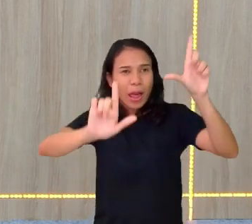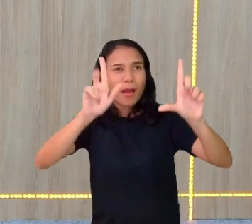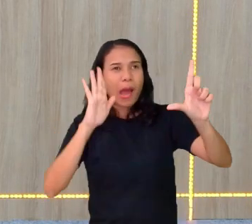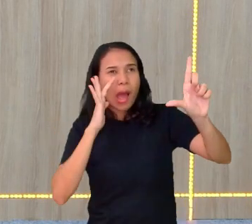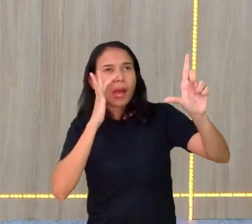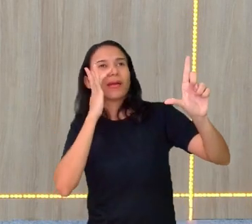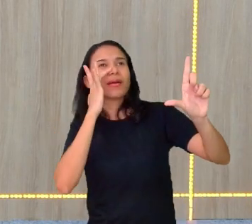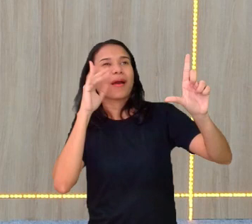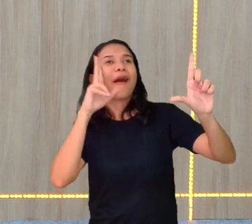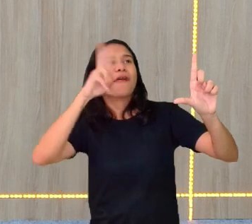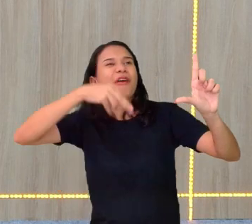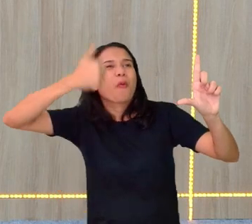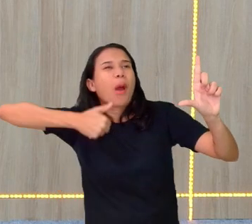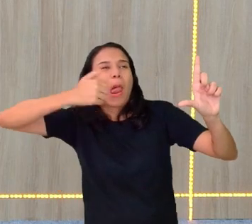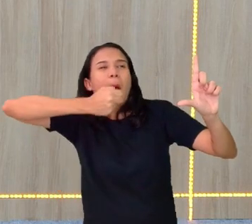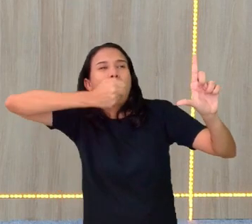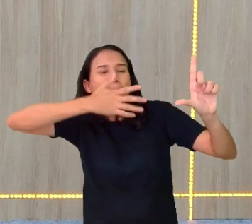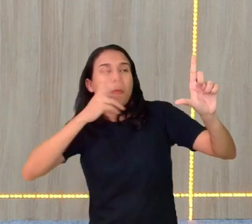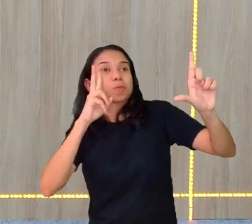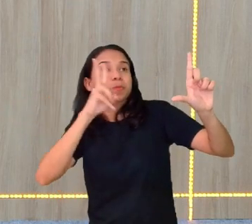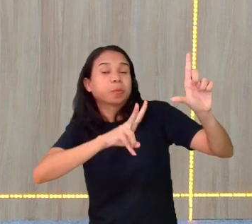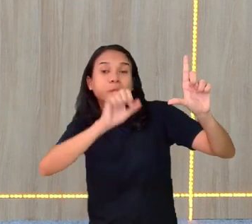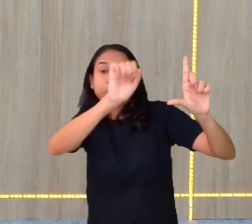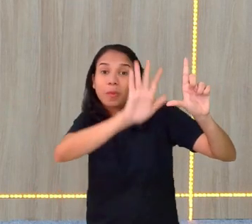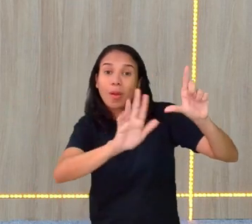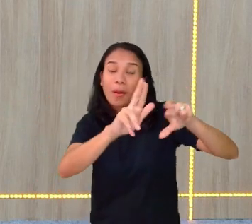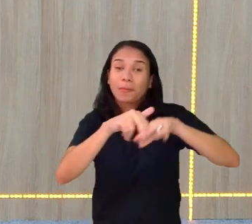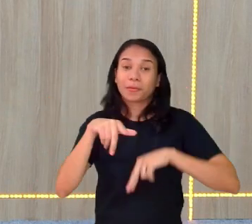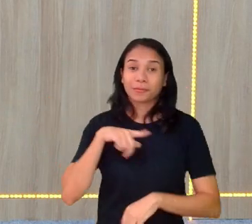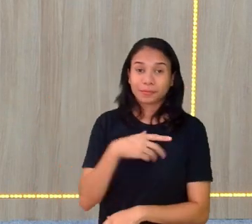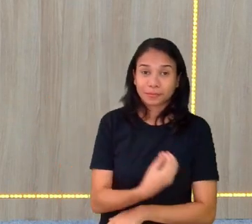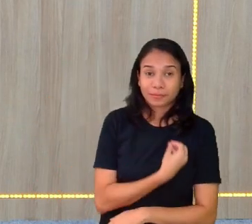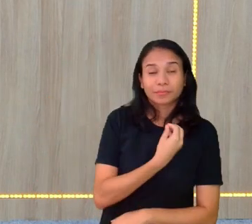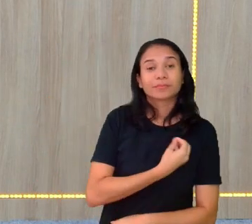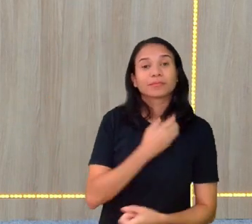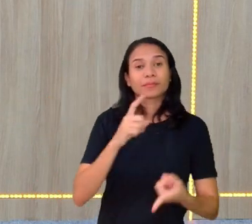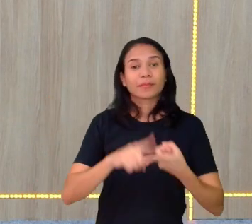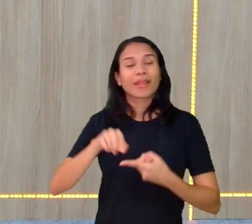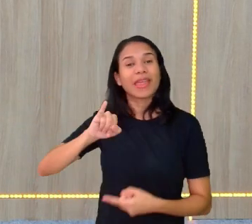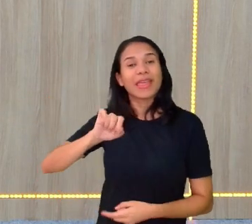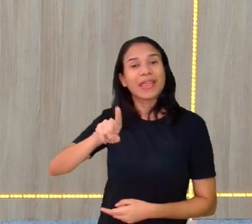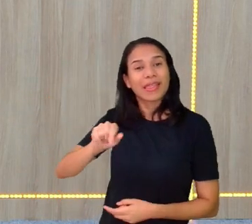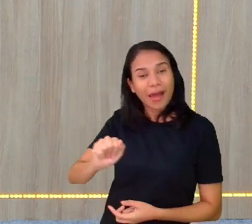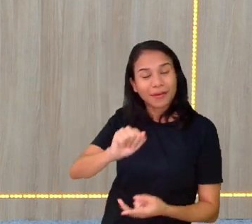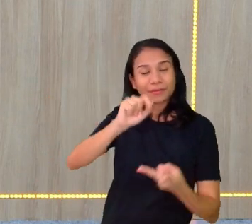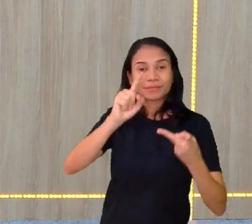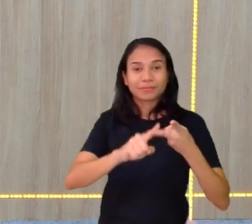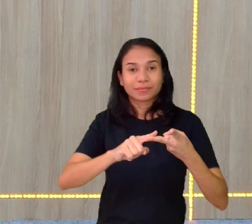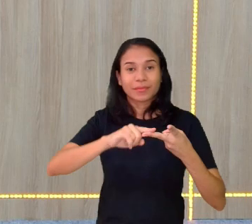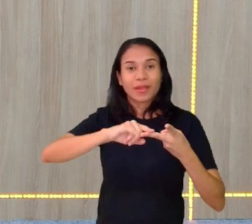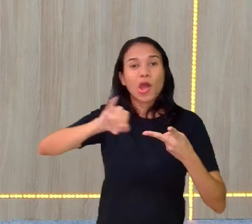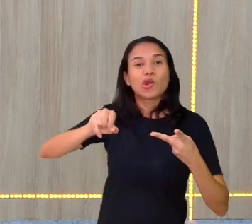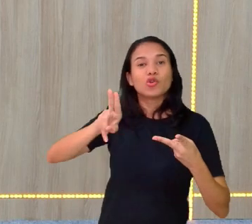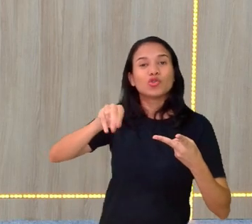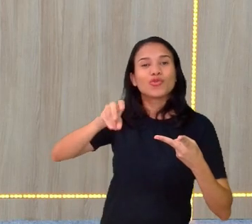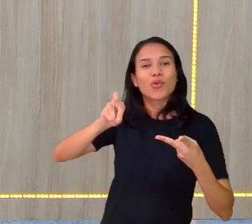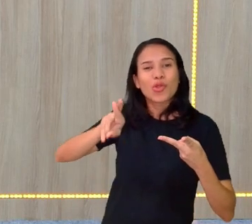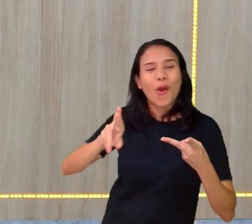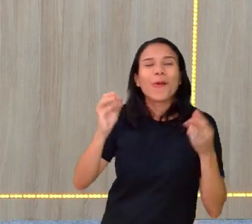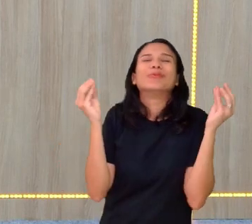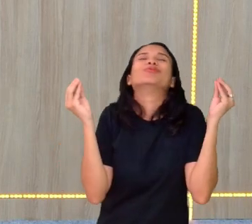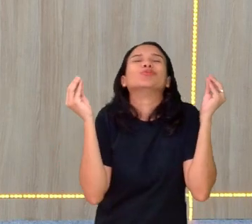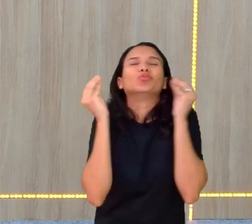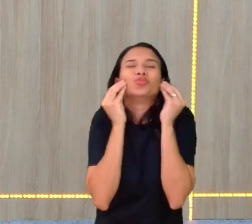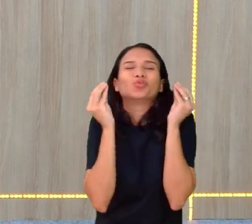com uma qualidade maravilhosa. Então a gente conta aqui com Isa, com Juninho, um beijo